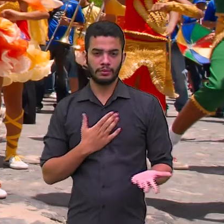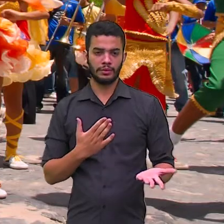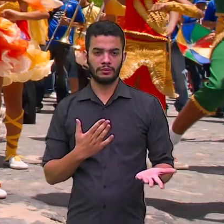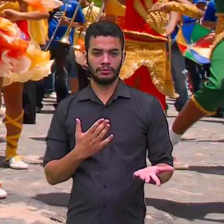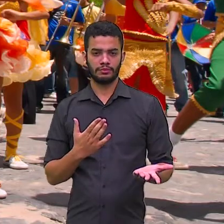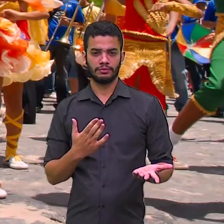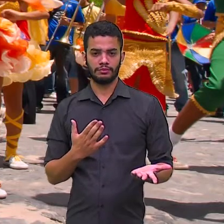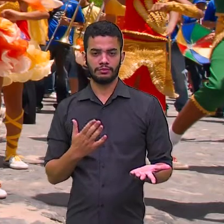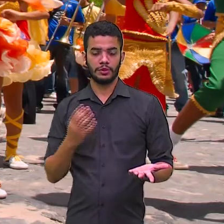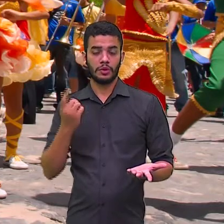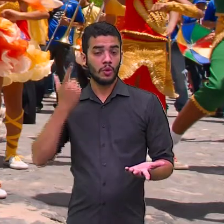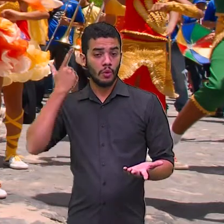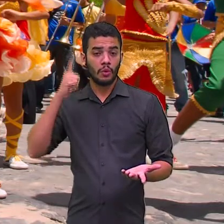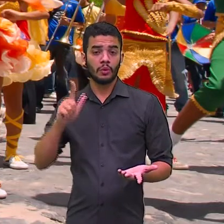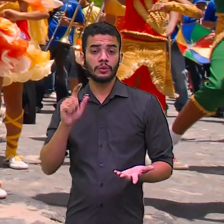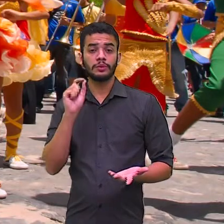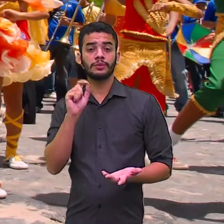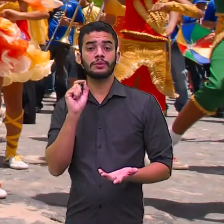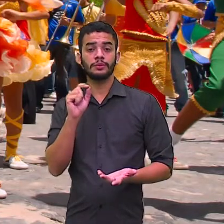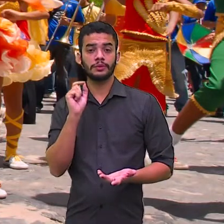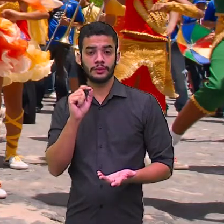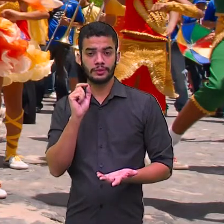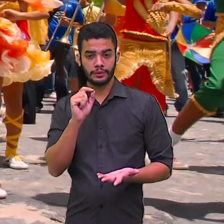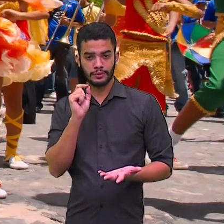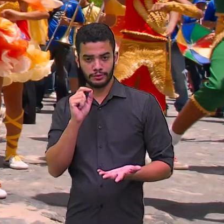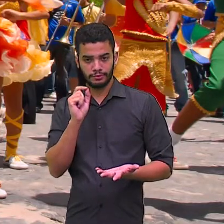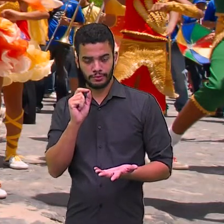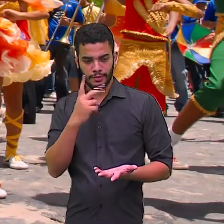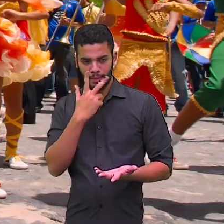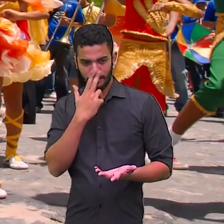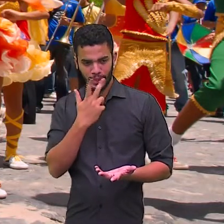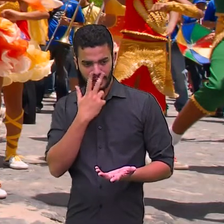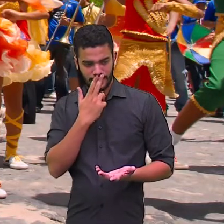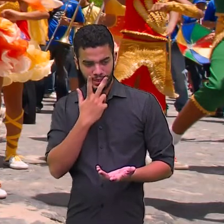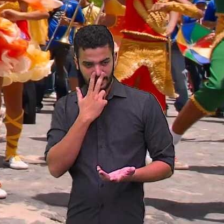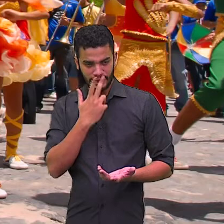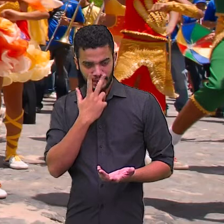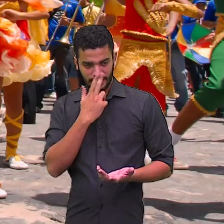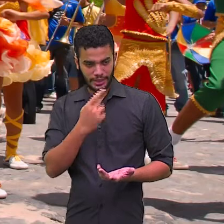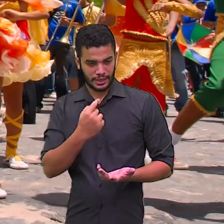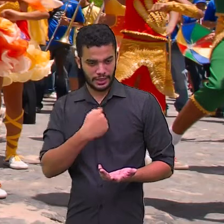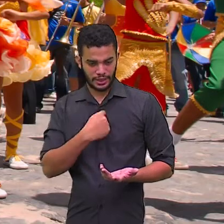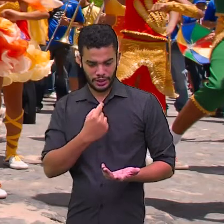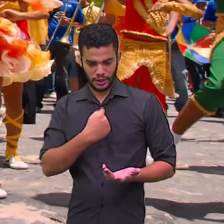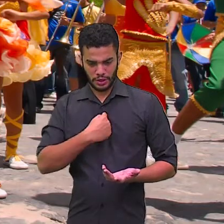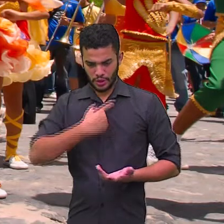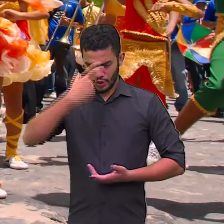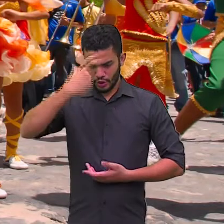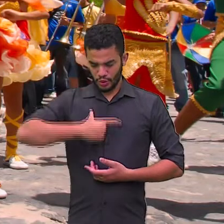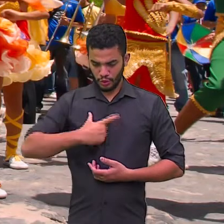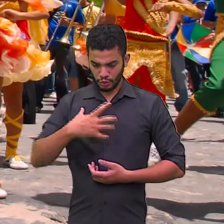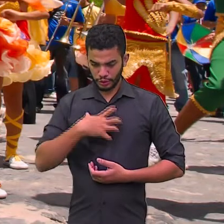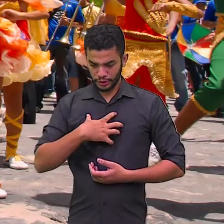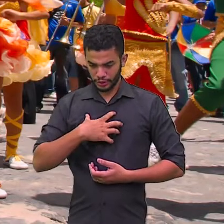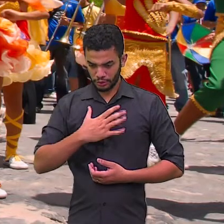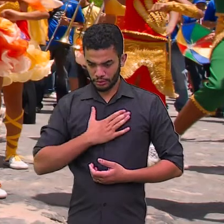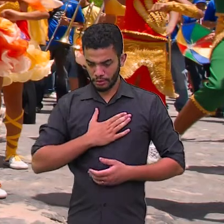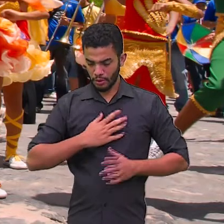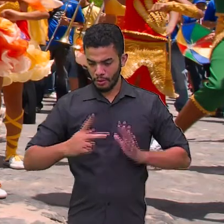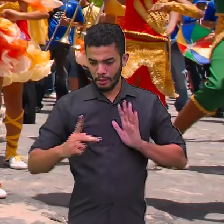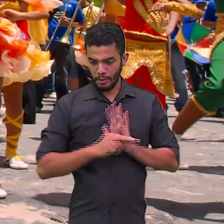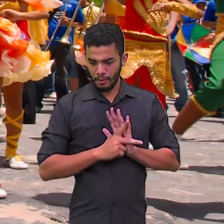e se sentir pertencente a um lugar. Os indígenas,